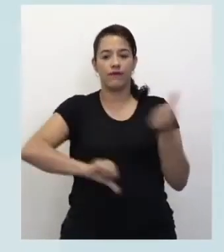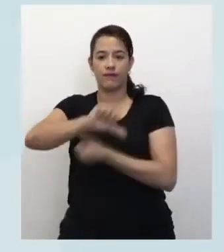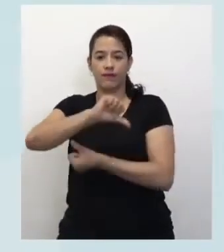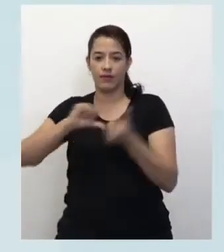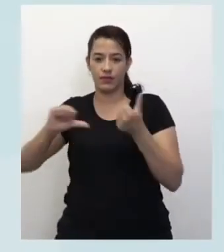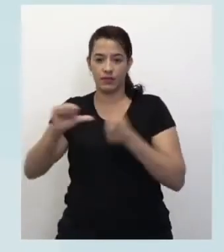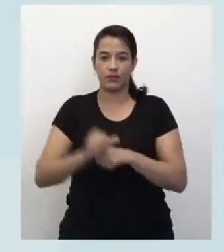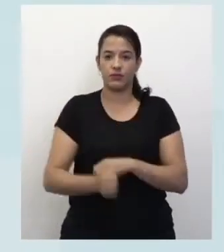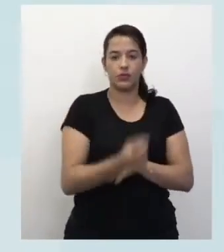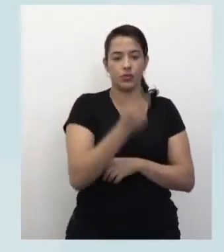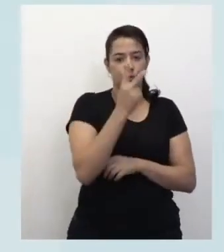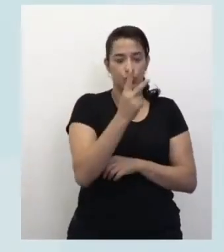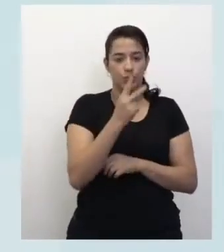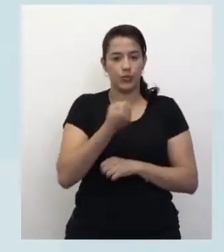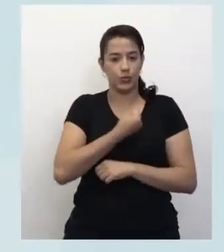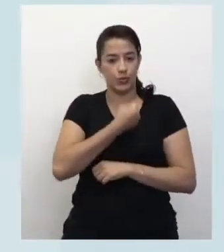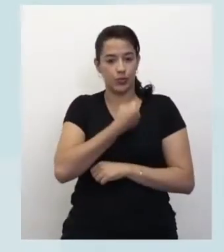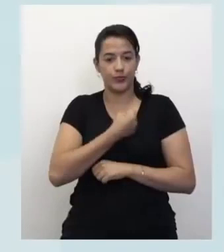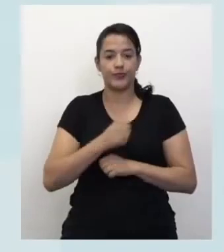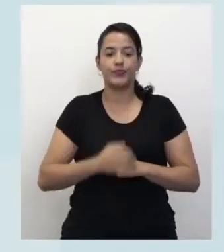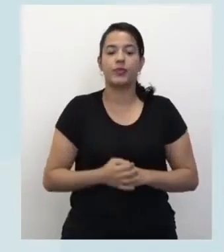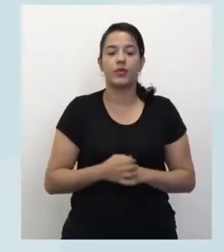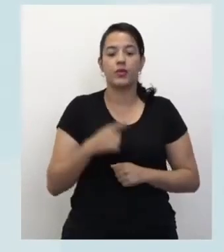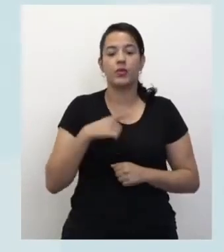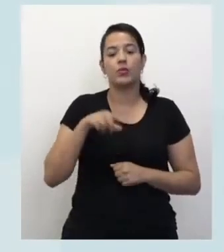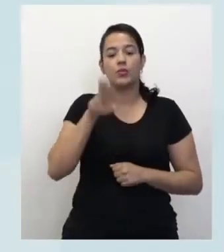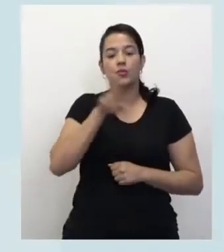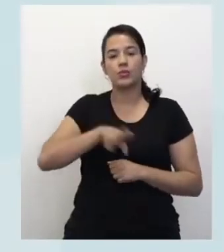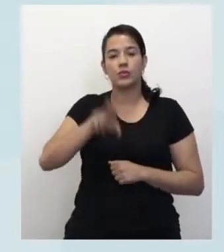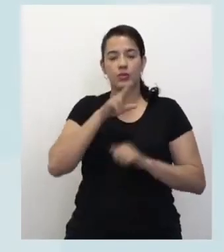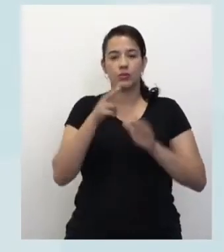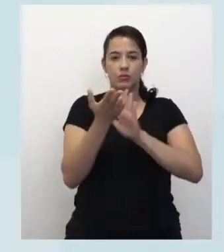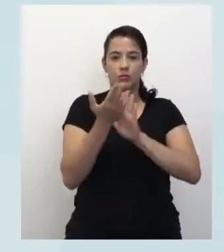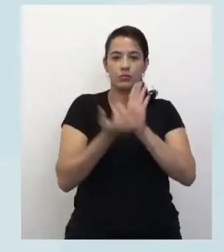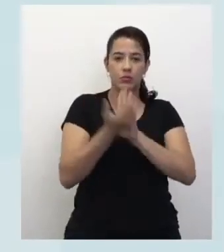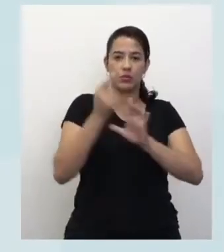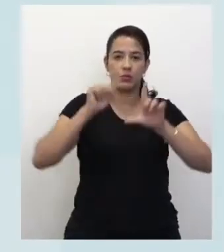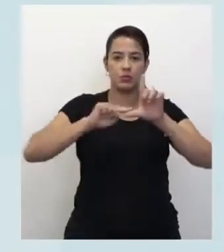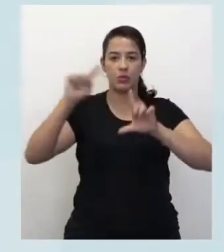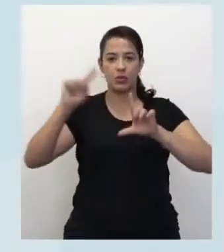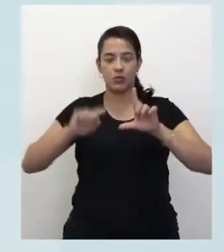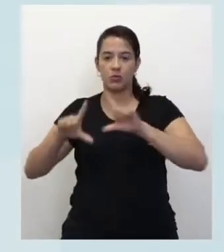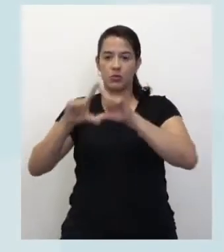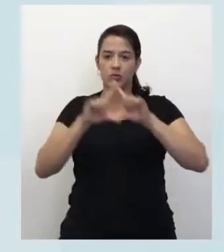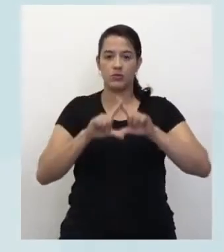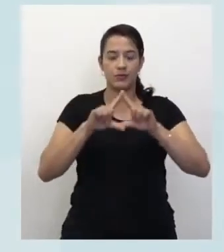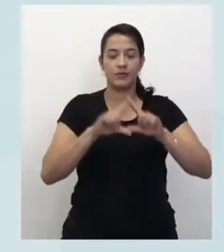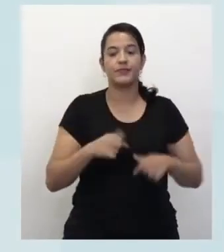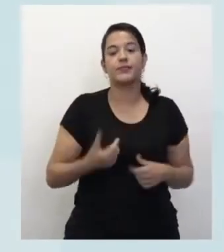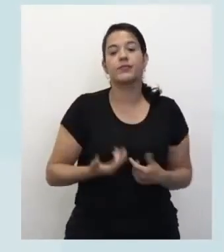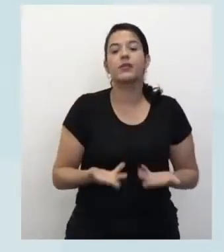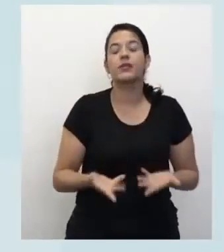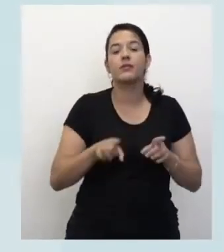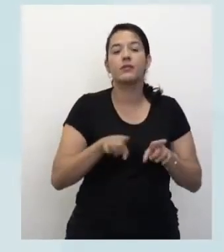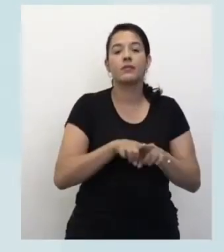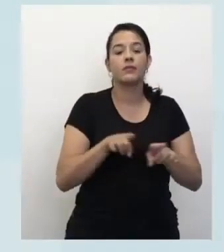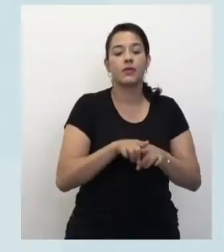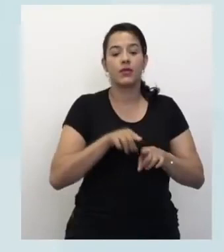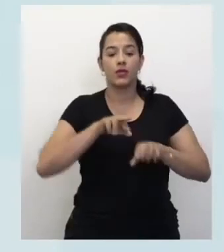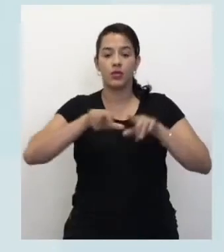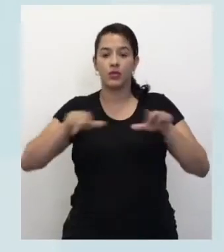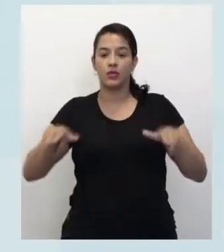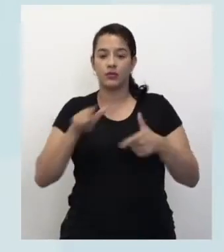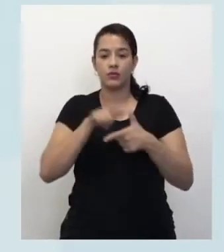duas grandezas, utilizando sentença algébrica para expressar a relação entre elas. Os objetos de conhecimento são